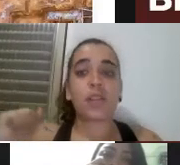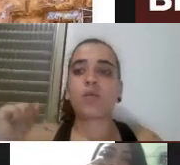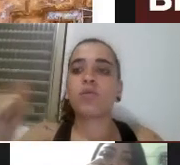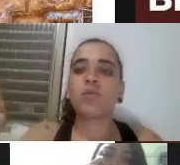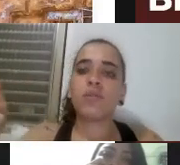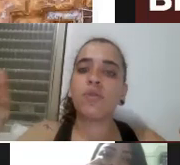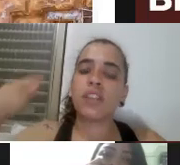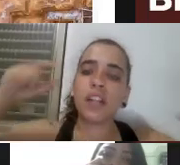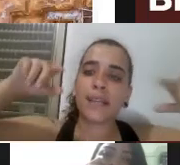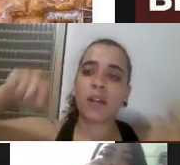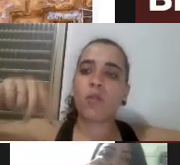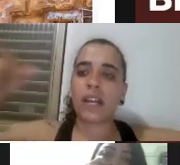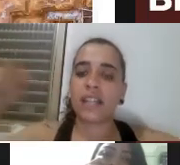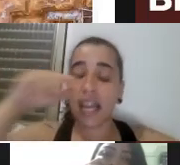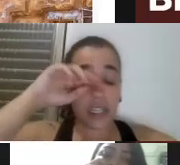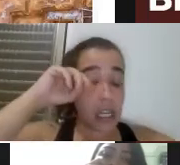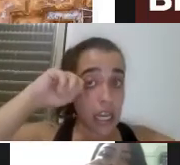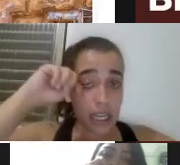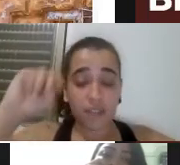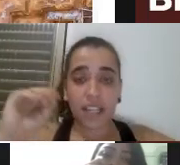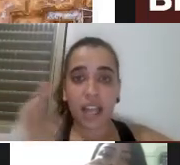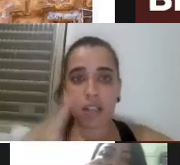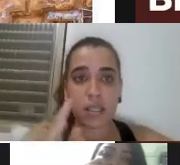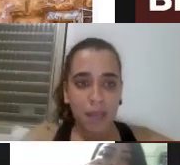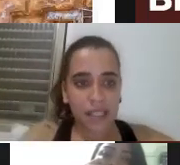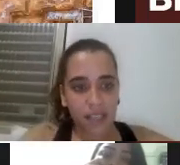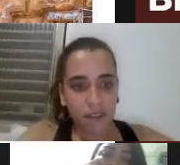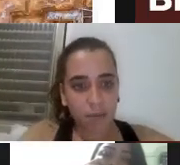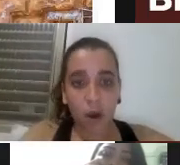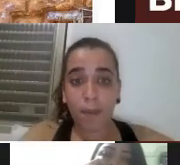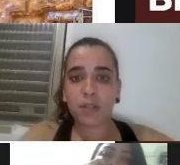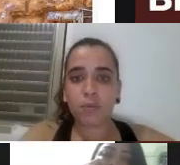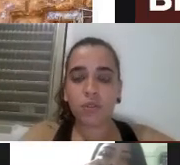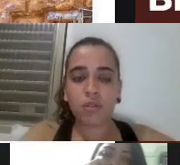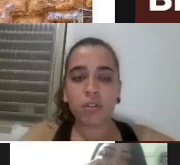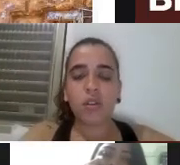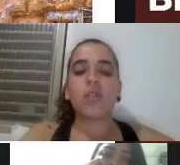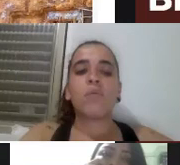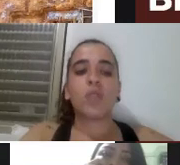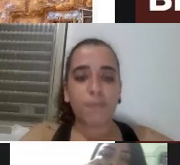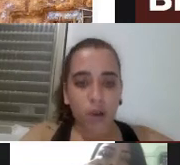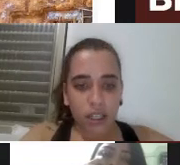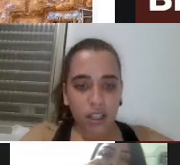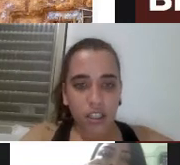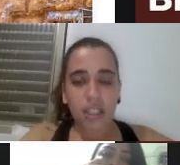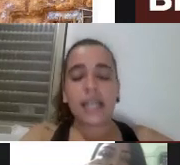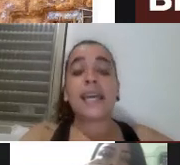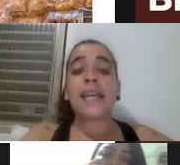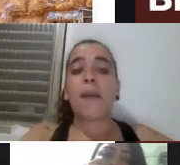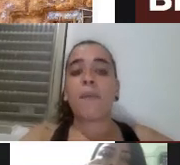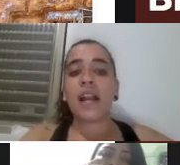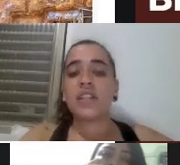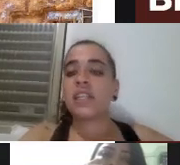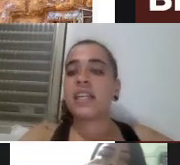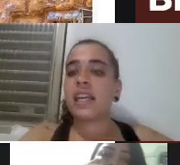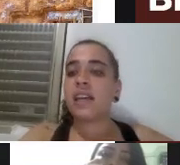faz o processo construtivo do radier, mas a concretagem a gente vai ter aulas específicas, porque é uma parte muito, muito importante e é